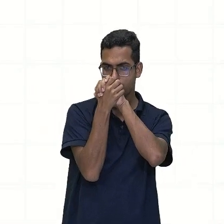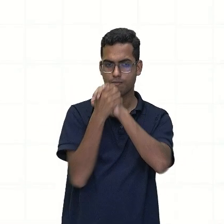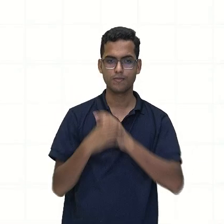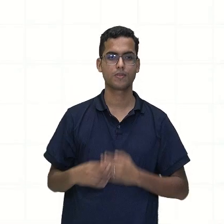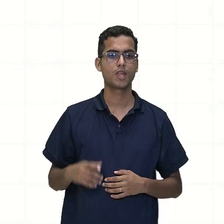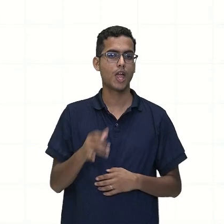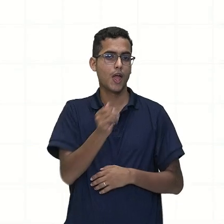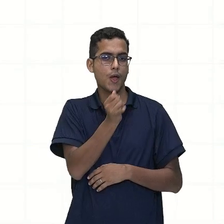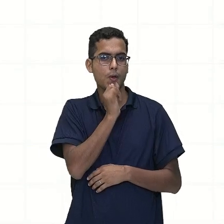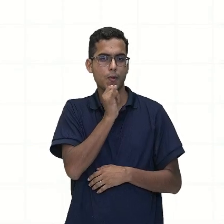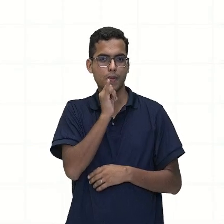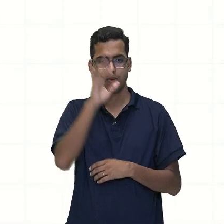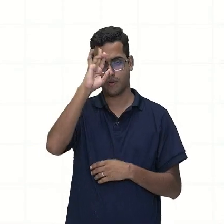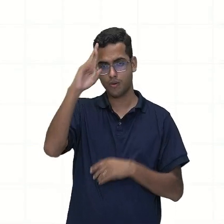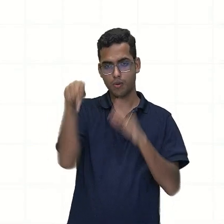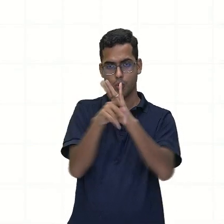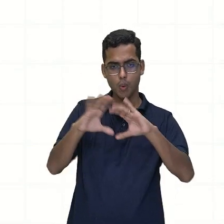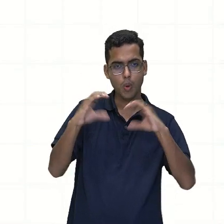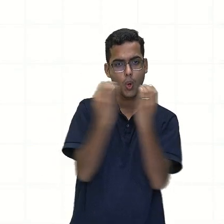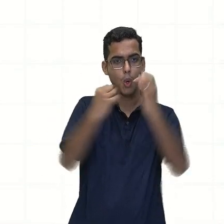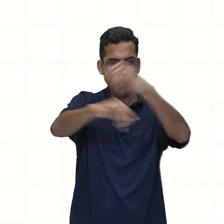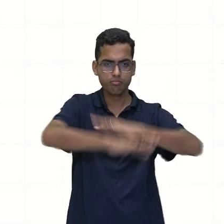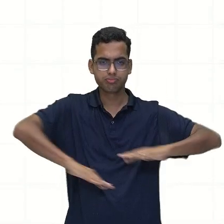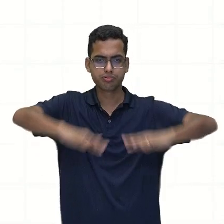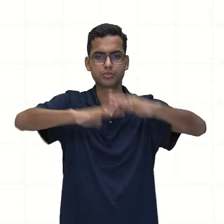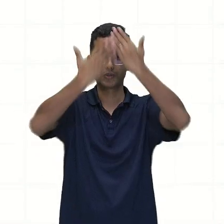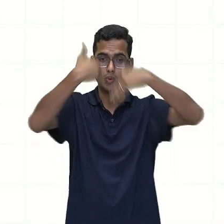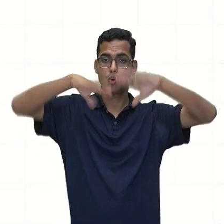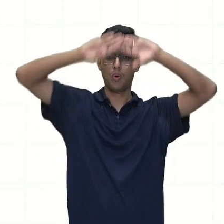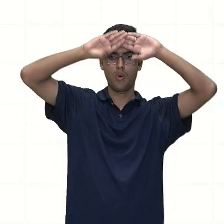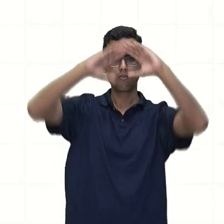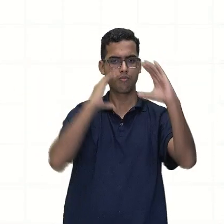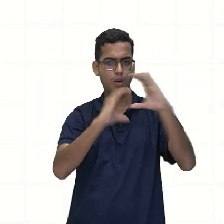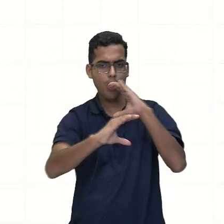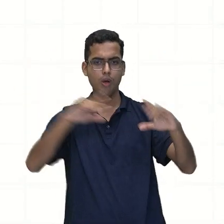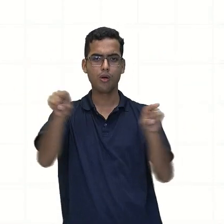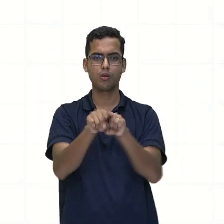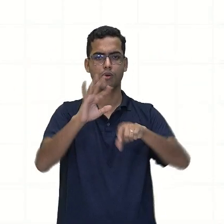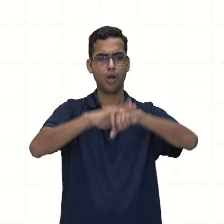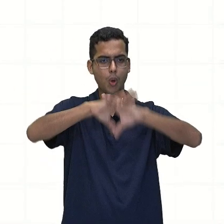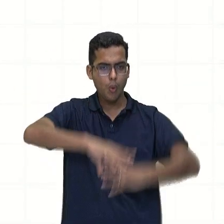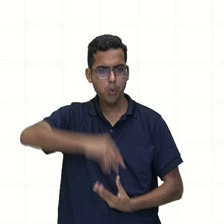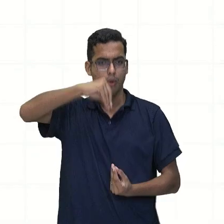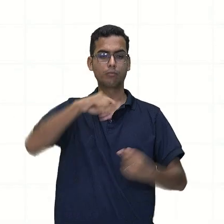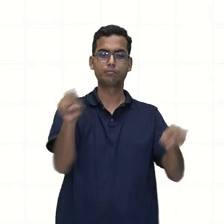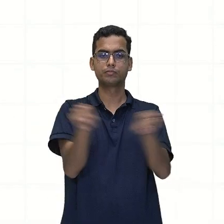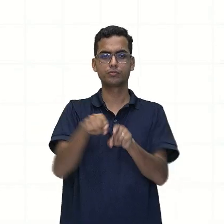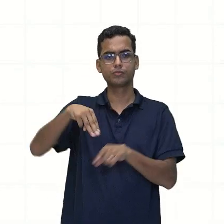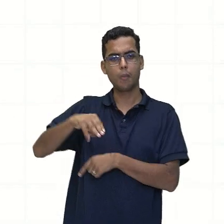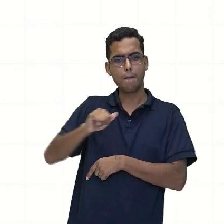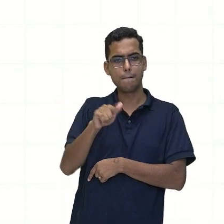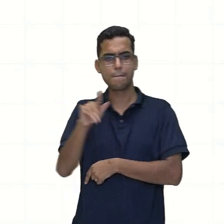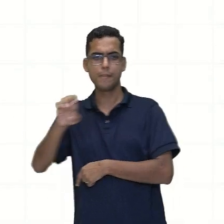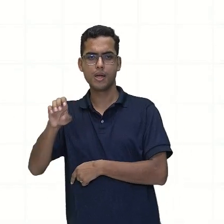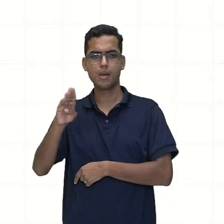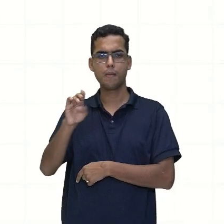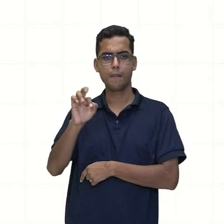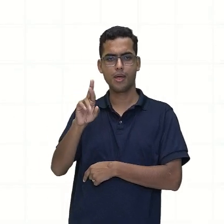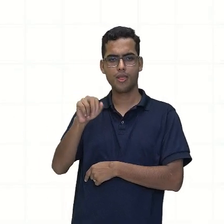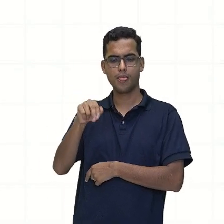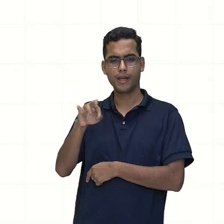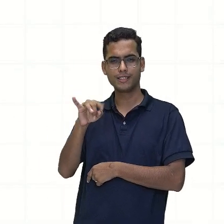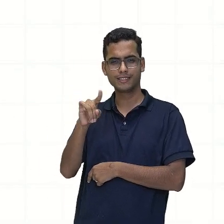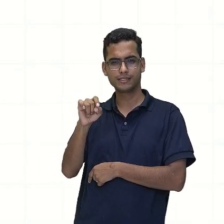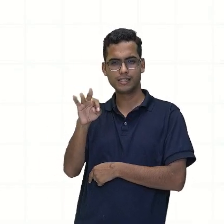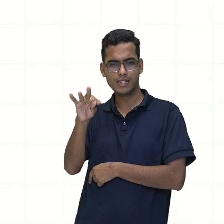Bernadette, como era conhecida, era coordenadora da Coordenação Nacional de Articulação dos Quilombos, o CONAC, que é referência na